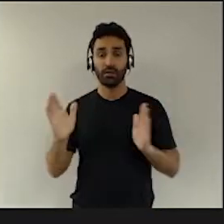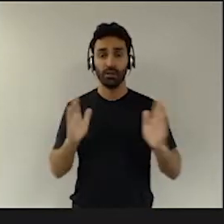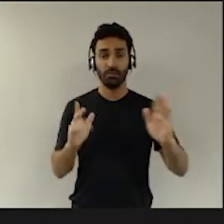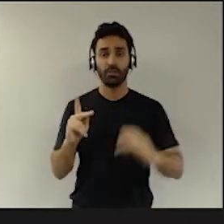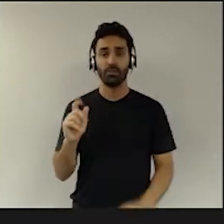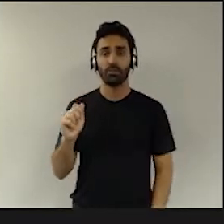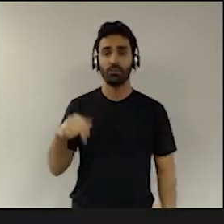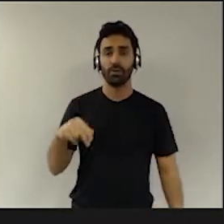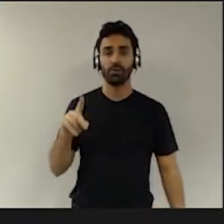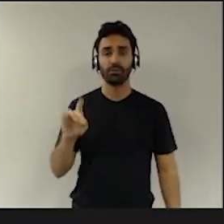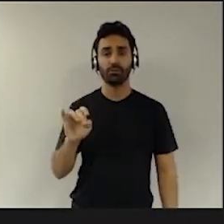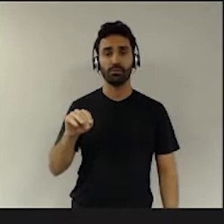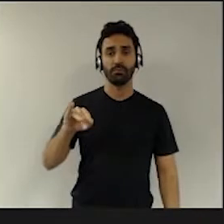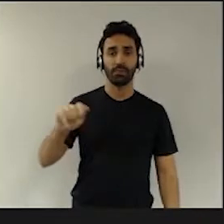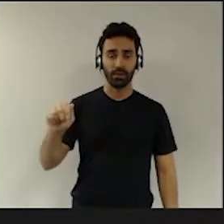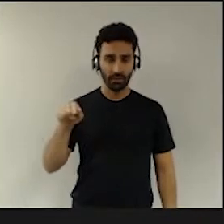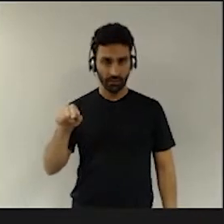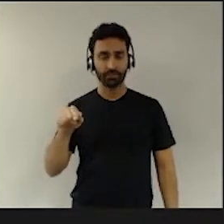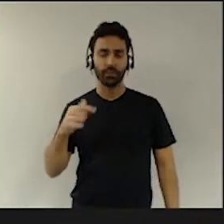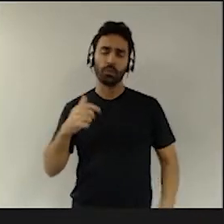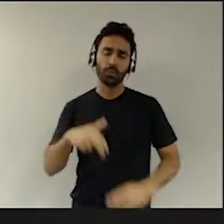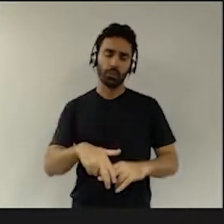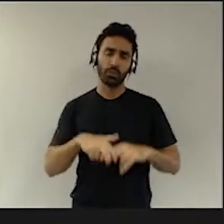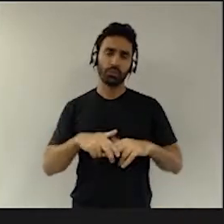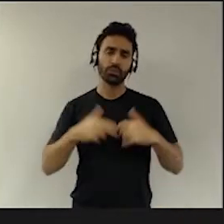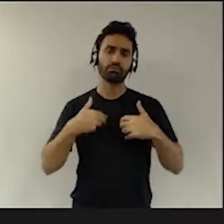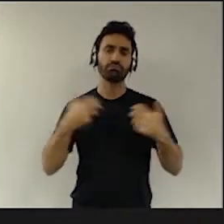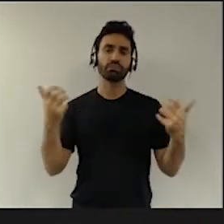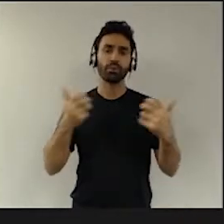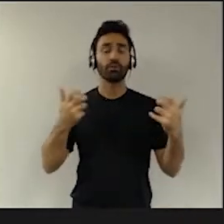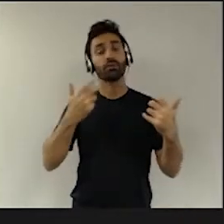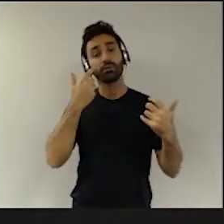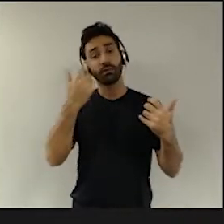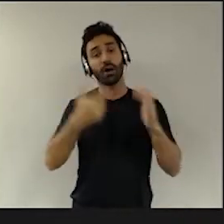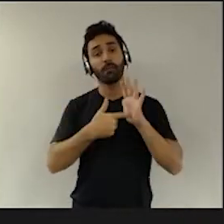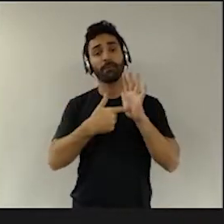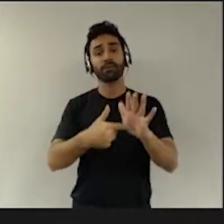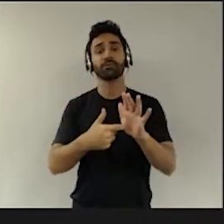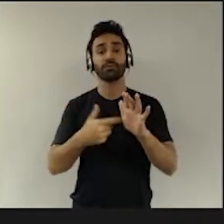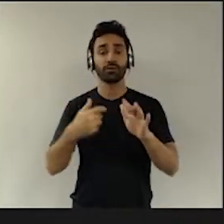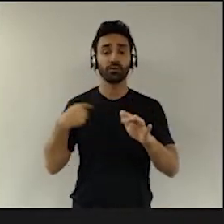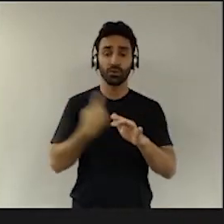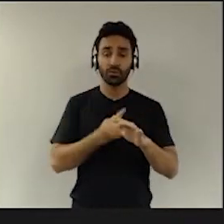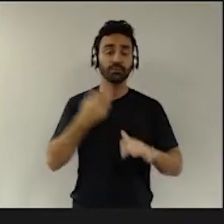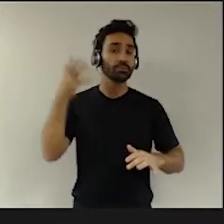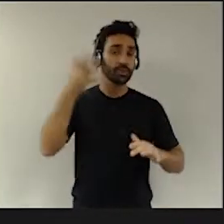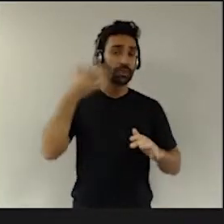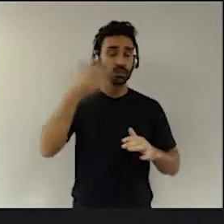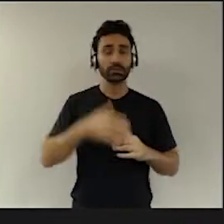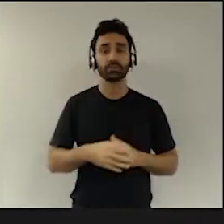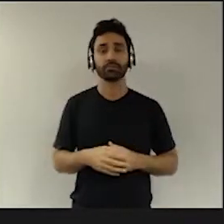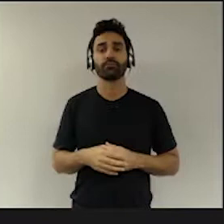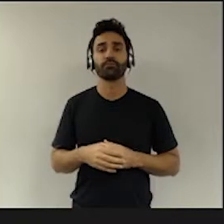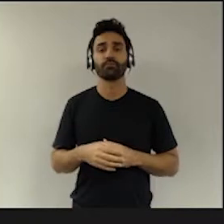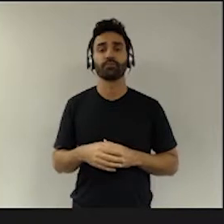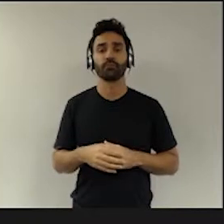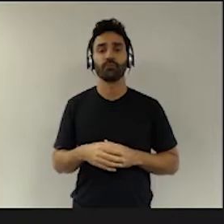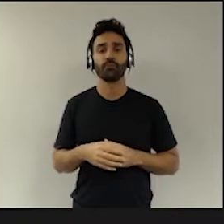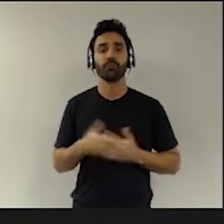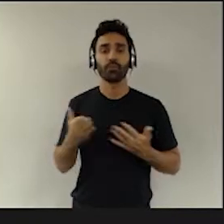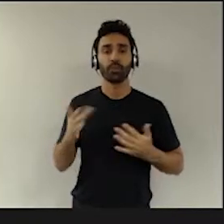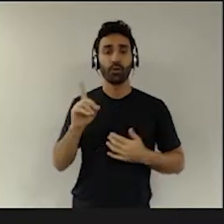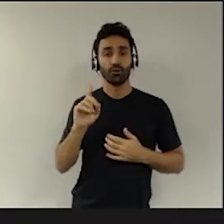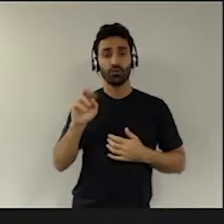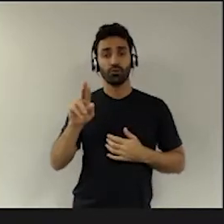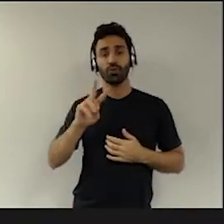pandemia. Assim, eu vou passar a apresentar agora os nossos palestrantes. Estamos aqui com o Dr.